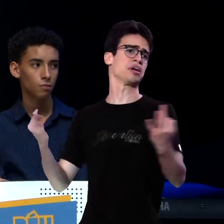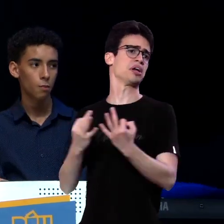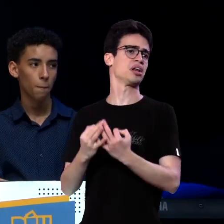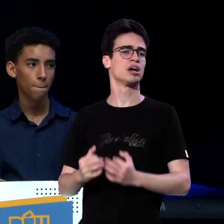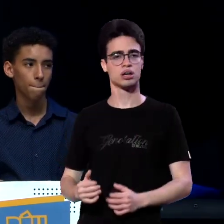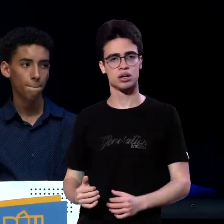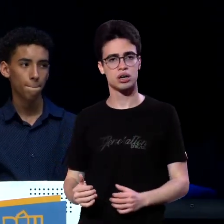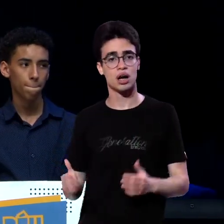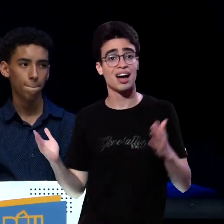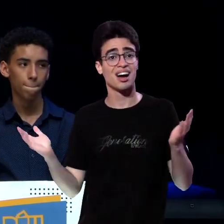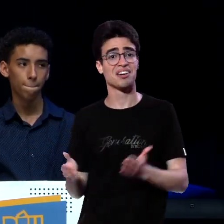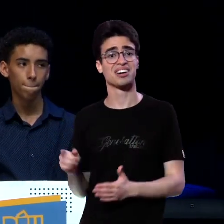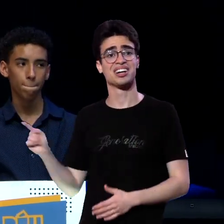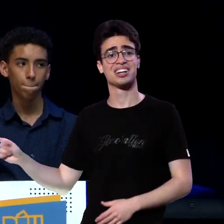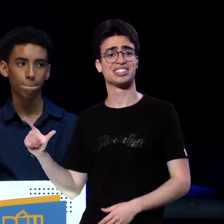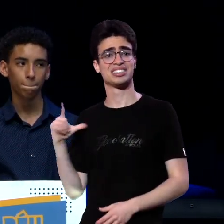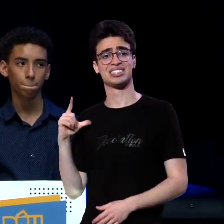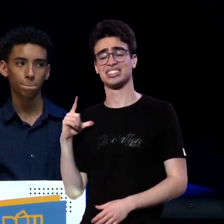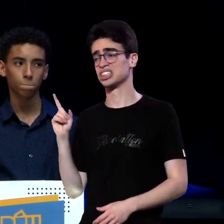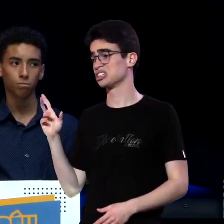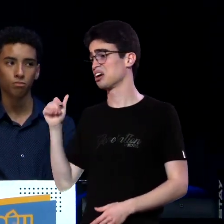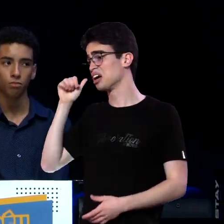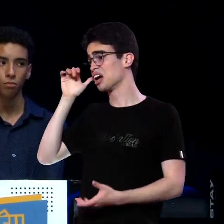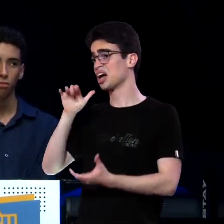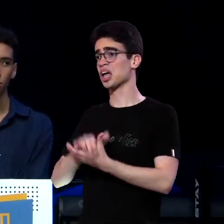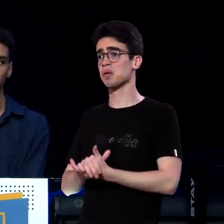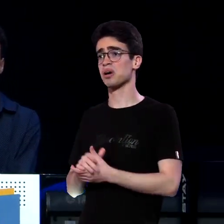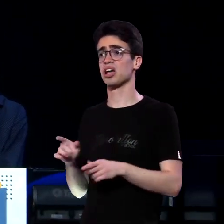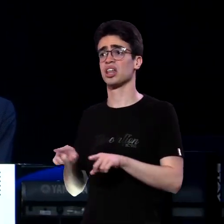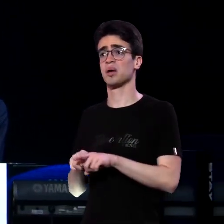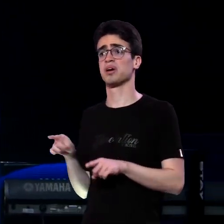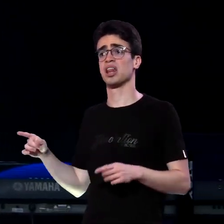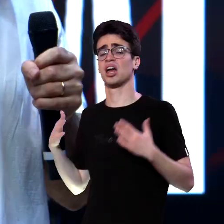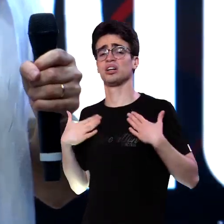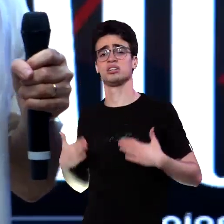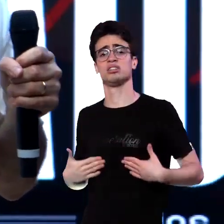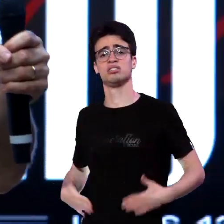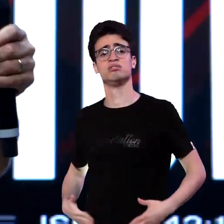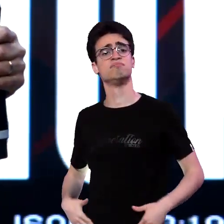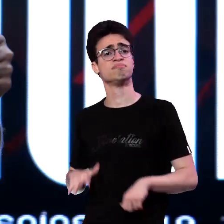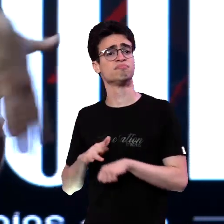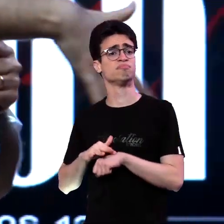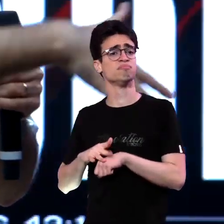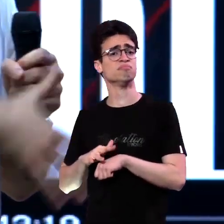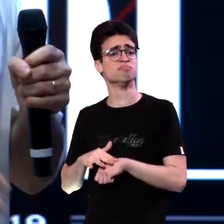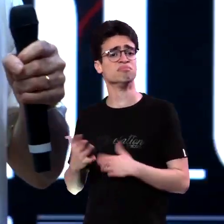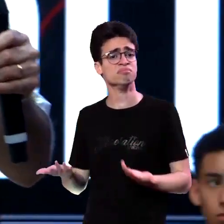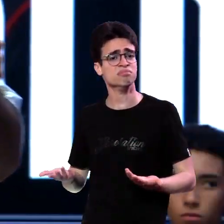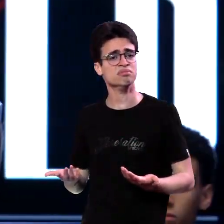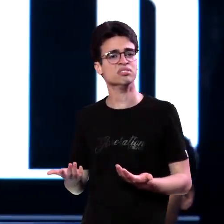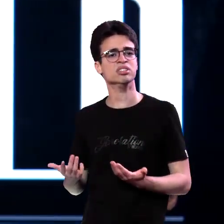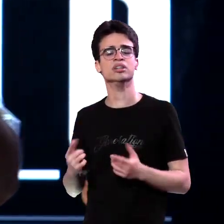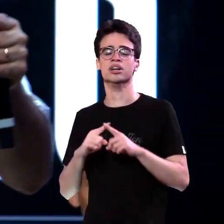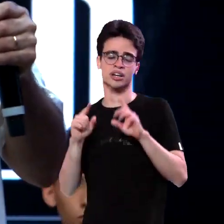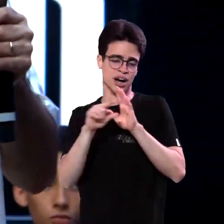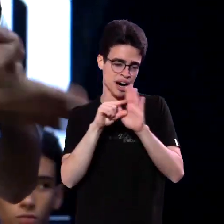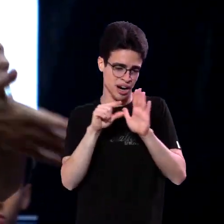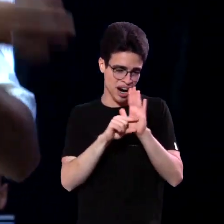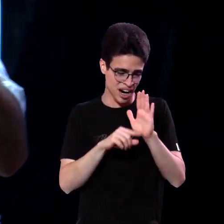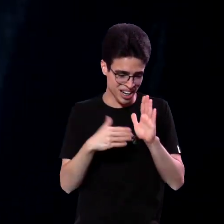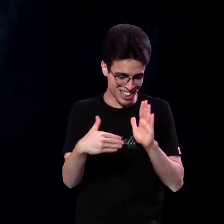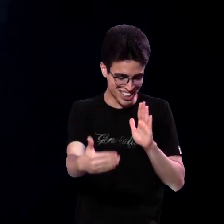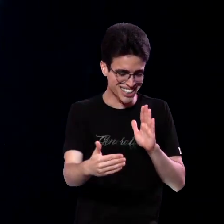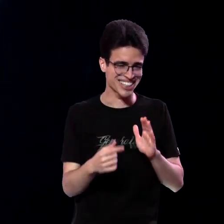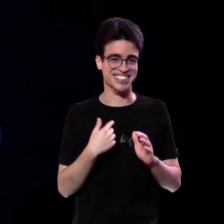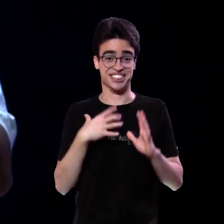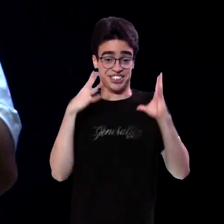agora apenas o que sobrou foi a sua esposa e o seu corpo totalmente doente. Então nos versículos seguintes, eu não vou ler todo o livro de